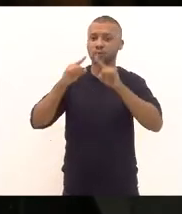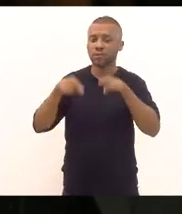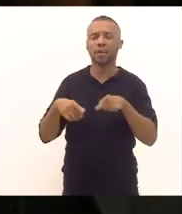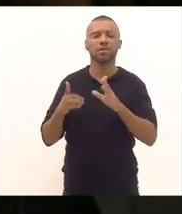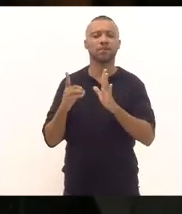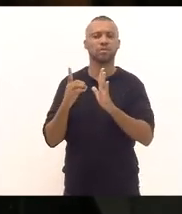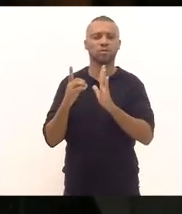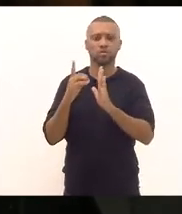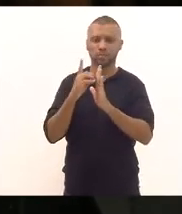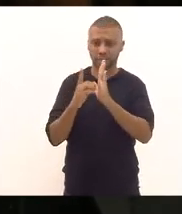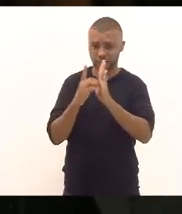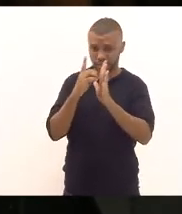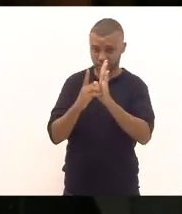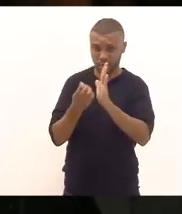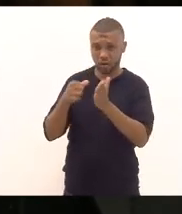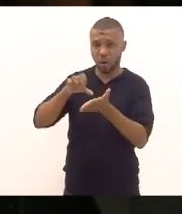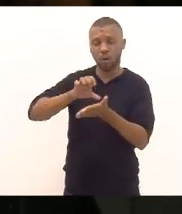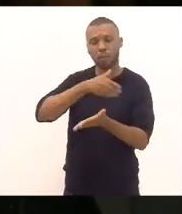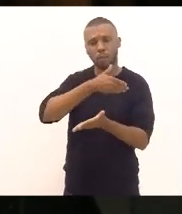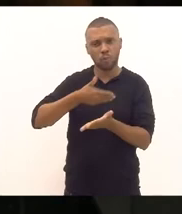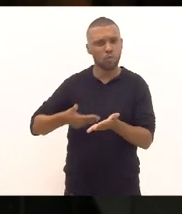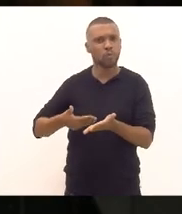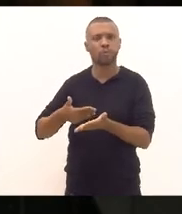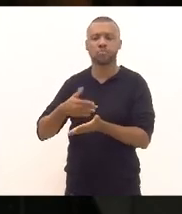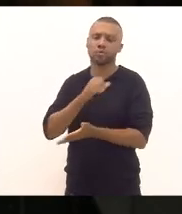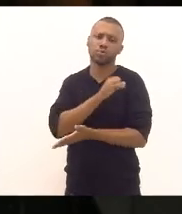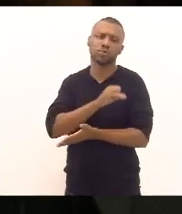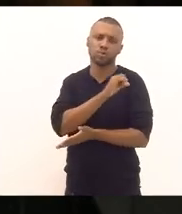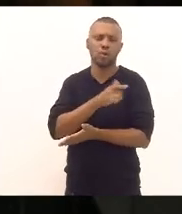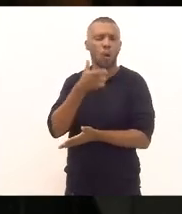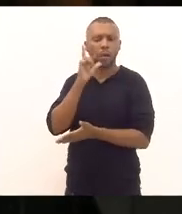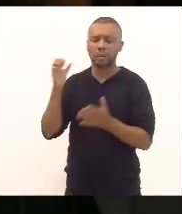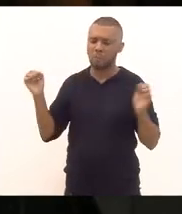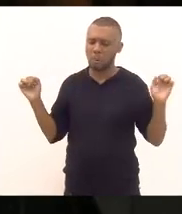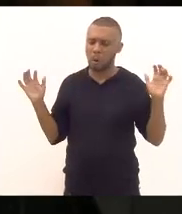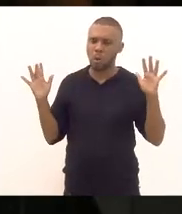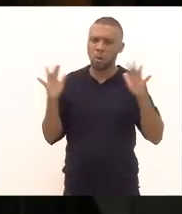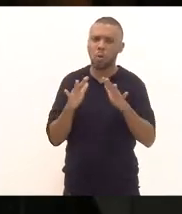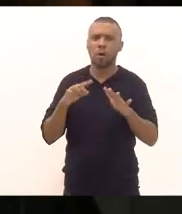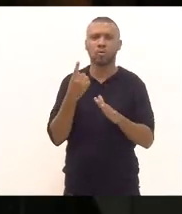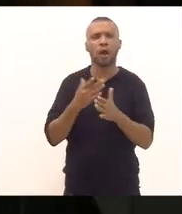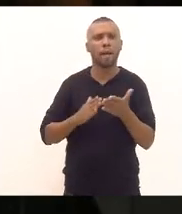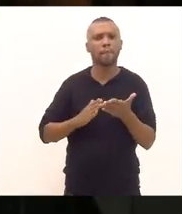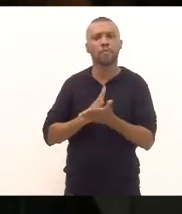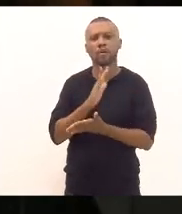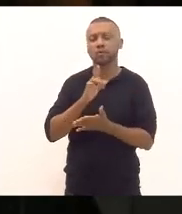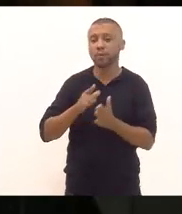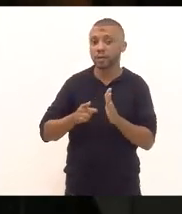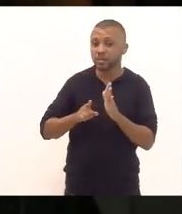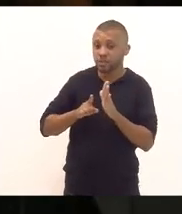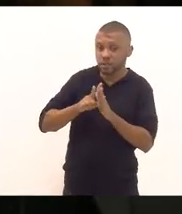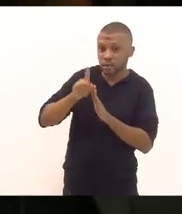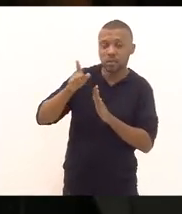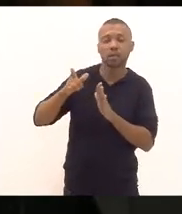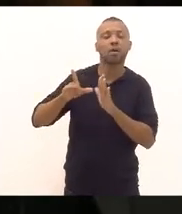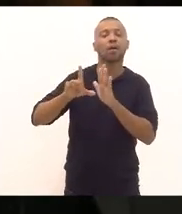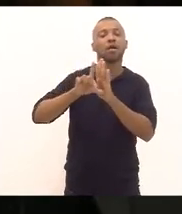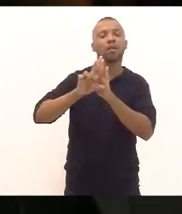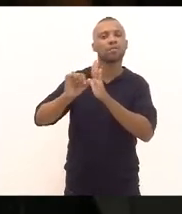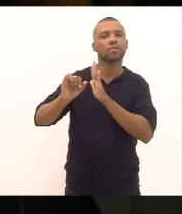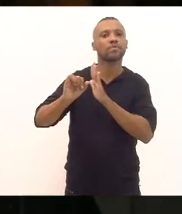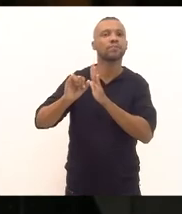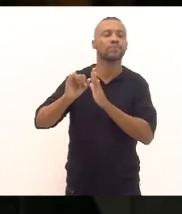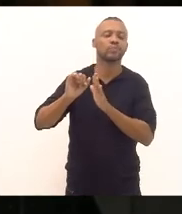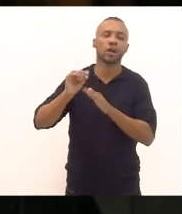este importante órgão público estadual ontem estiver aqui em peso Ontem nós aprovamos uma indicação Legislativa de autoria